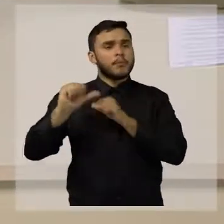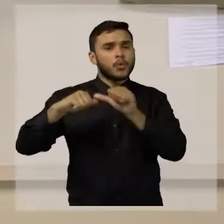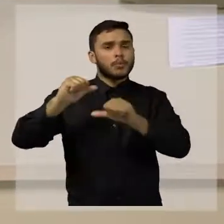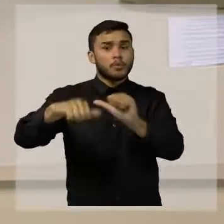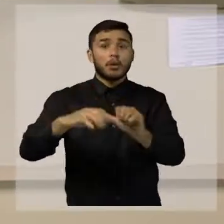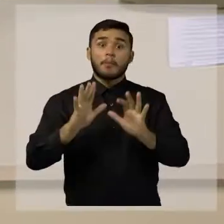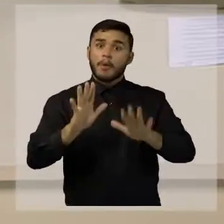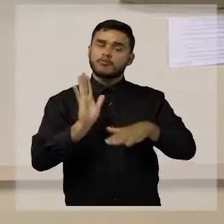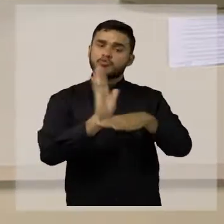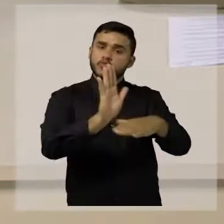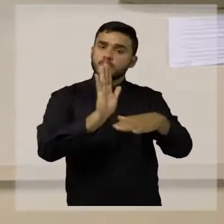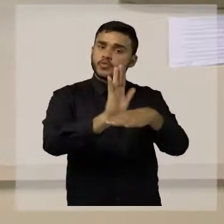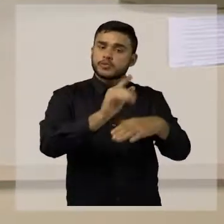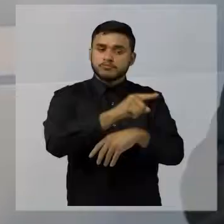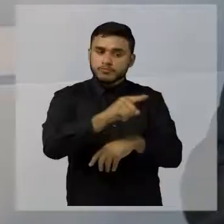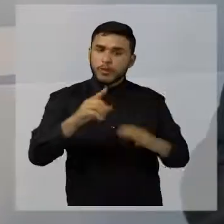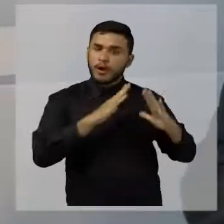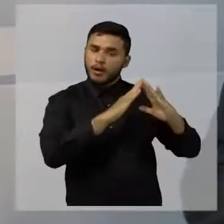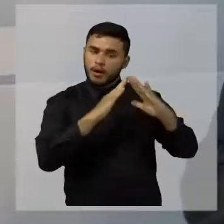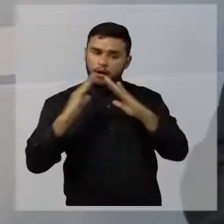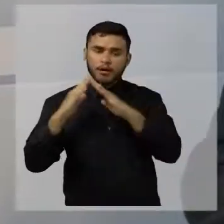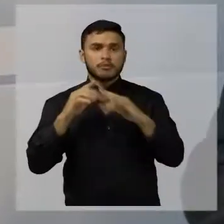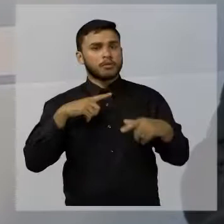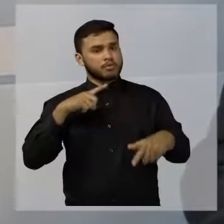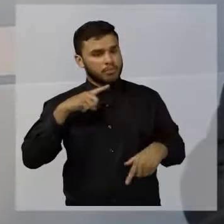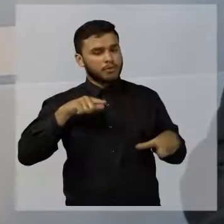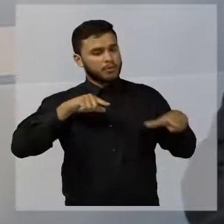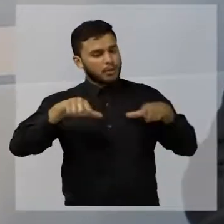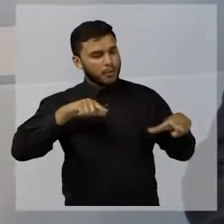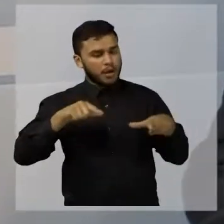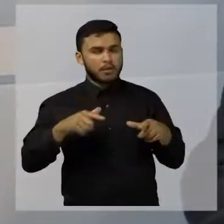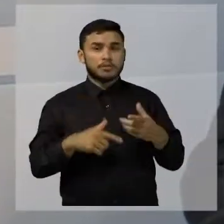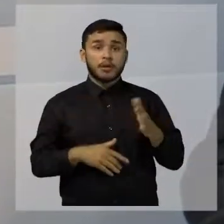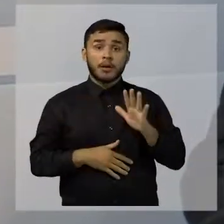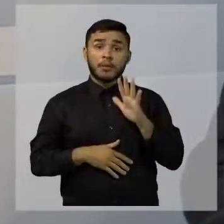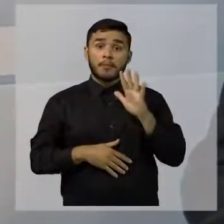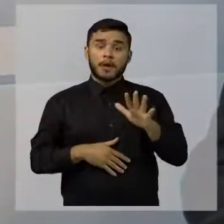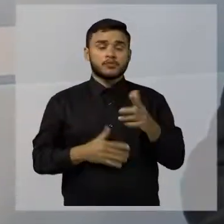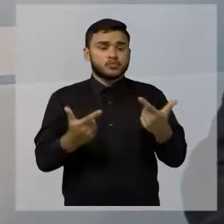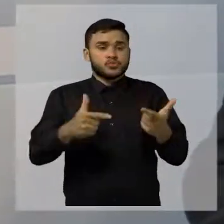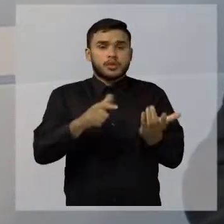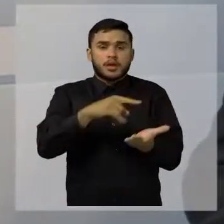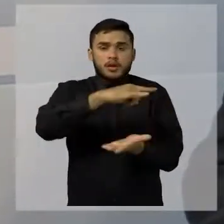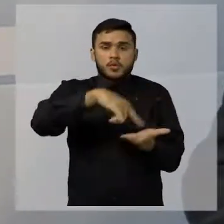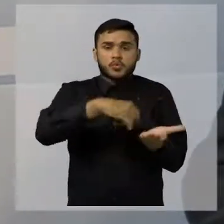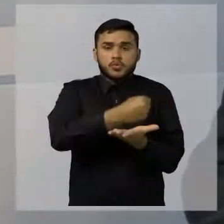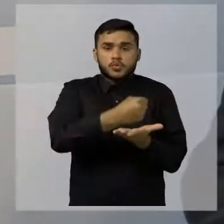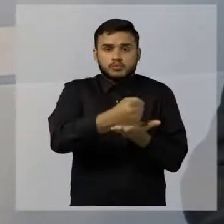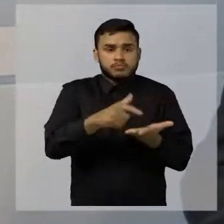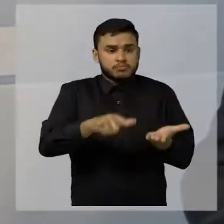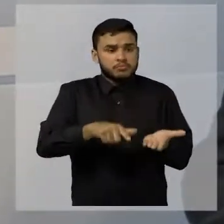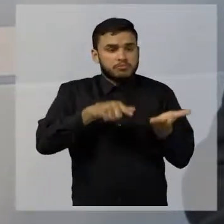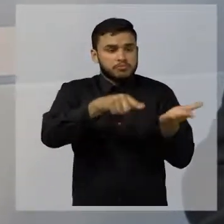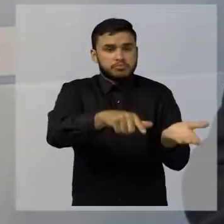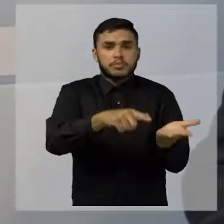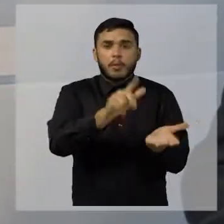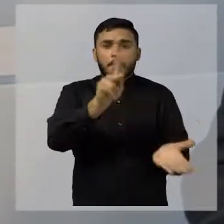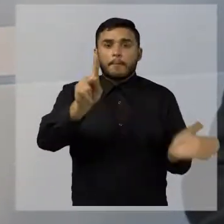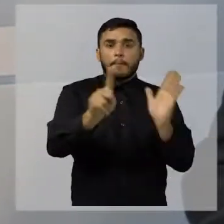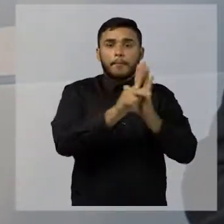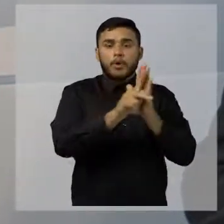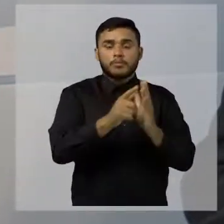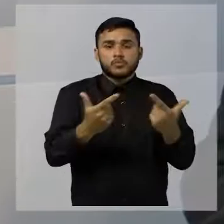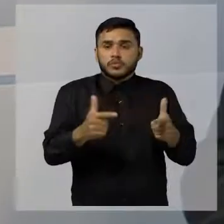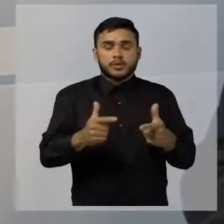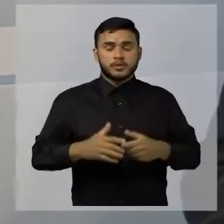ocupação, têm as suas casas, têm as suas residências, mas ela não tem o papel da casa própria. Essas pessoas não podem vender, fazer empréstimo no banco